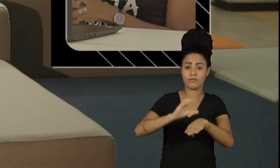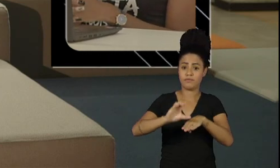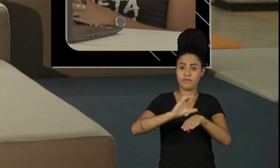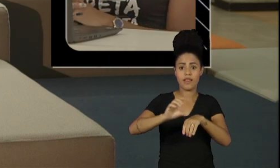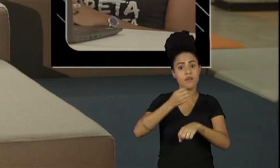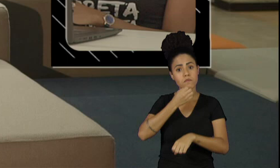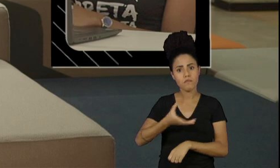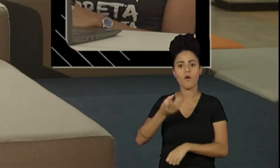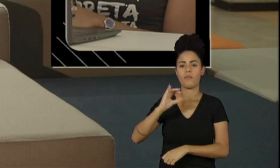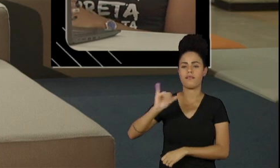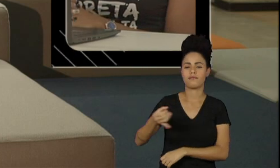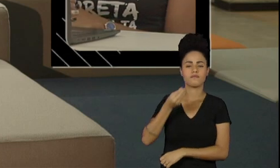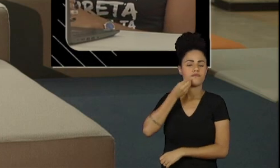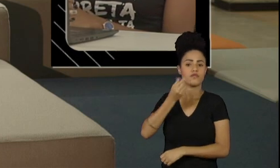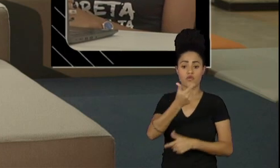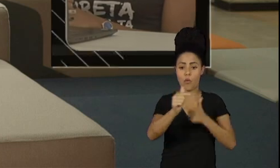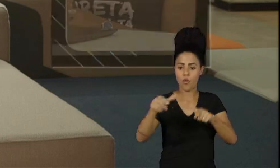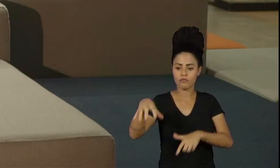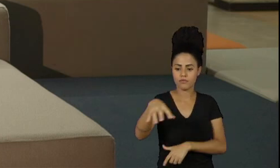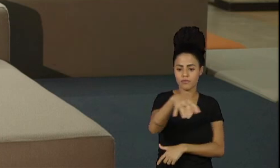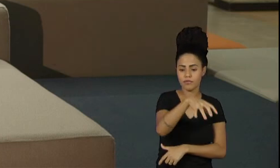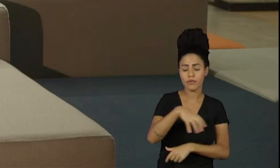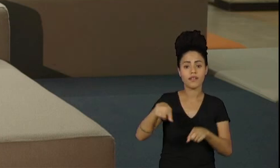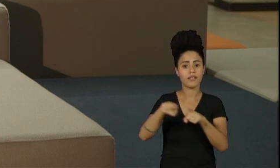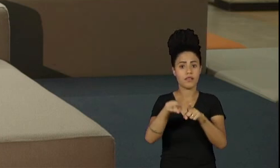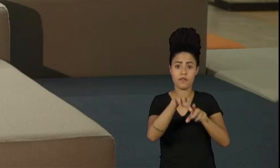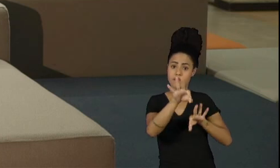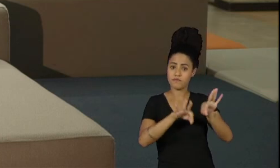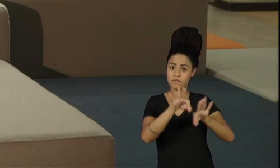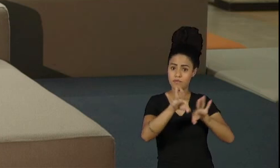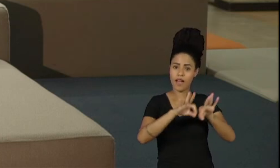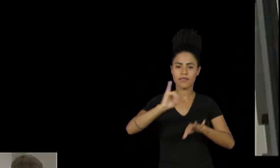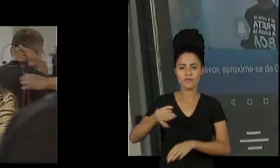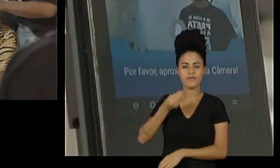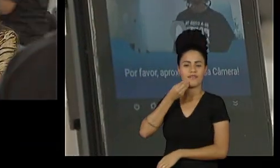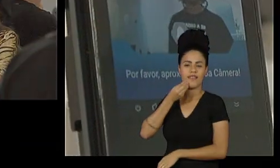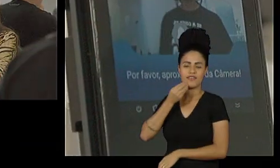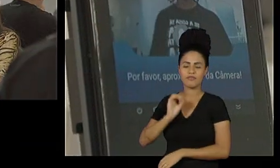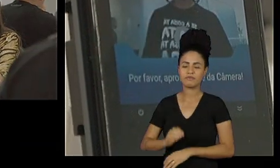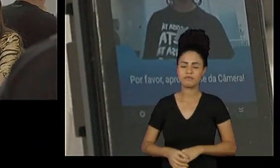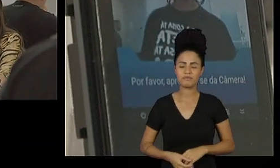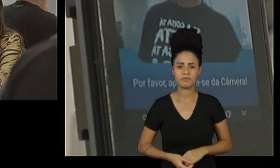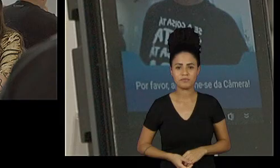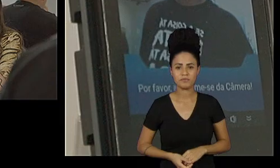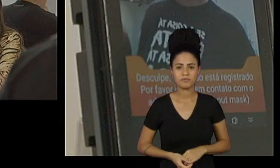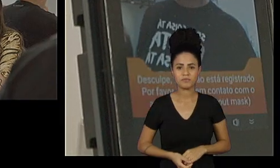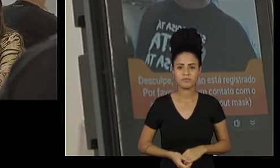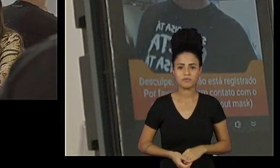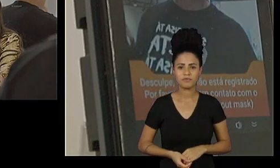aí oportunidade em outra área e ver no programa uma oportunidade.